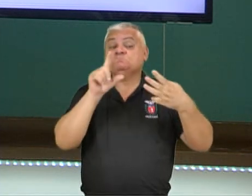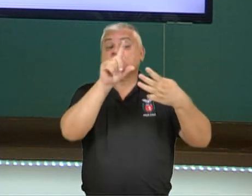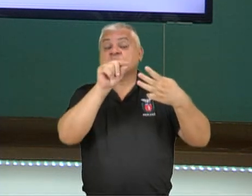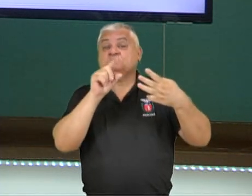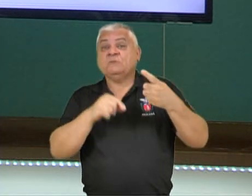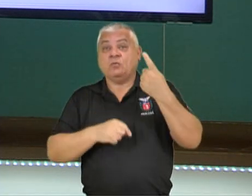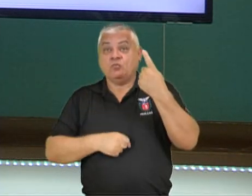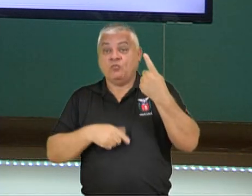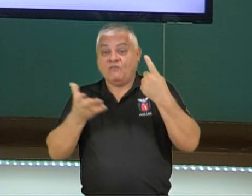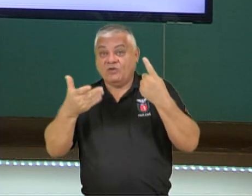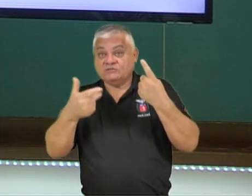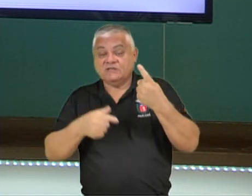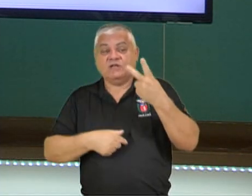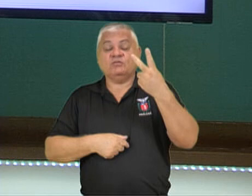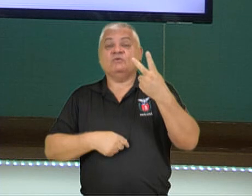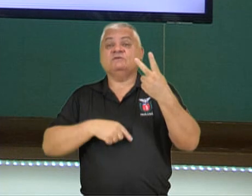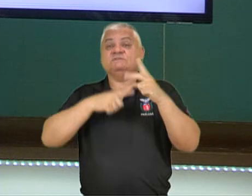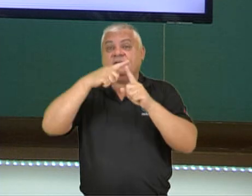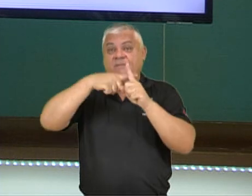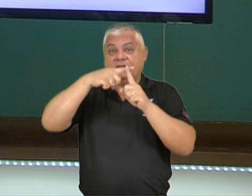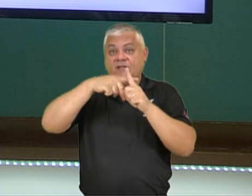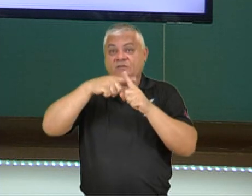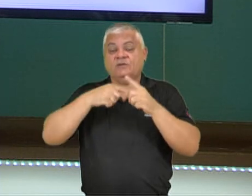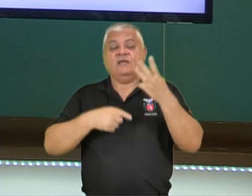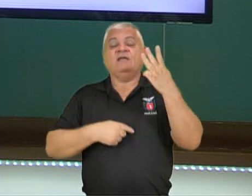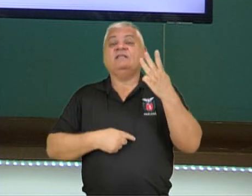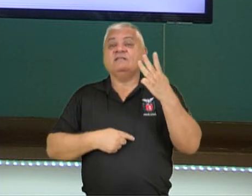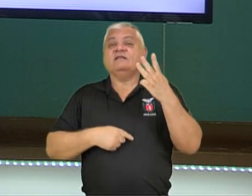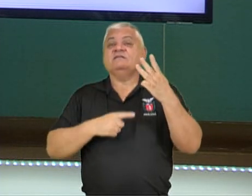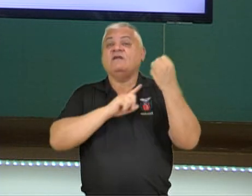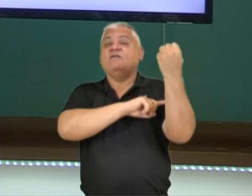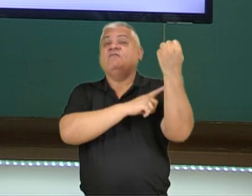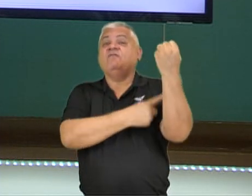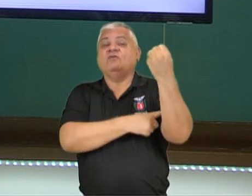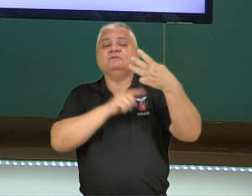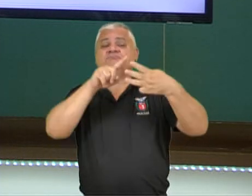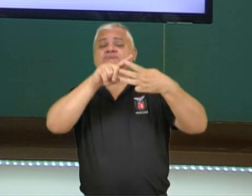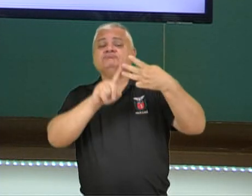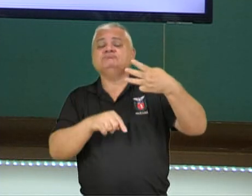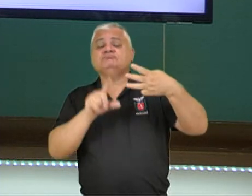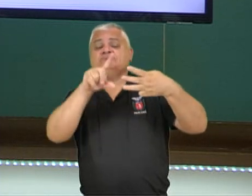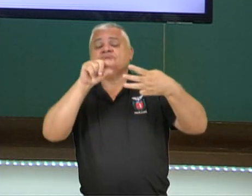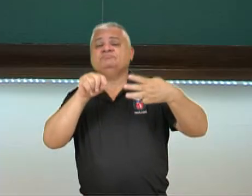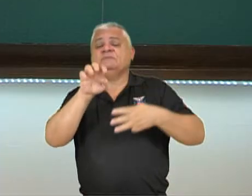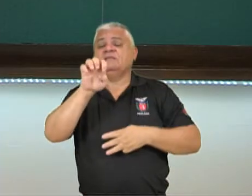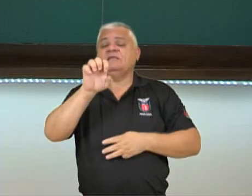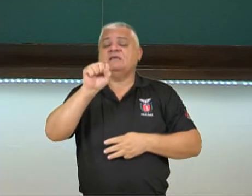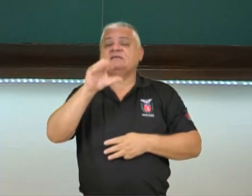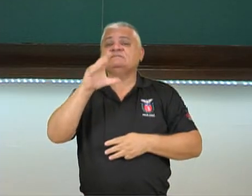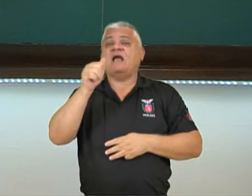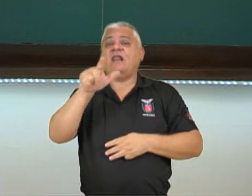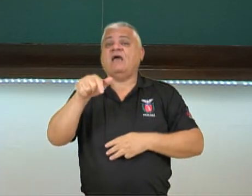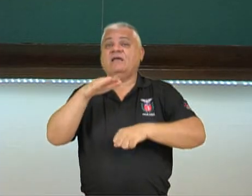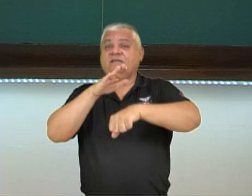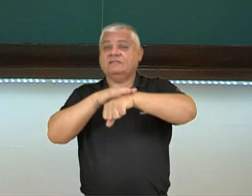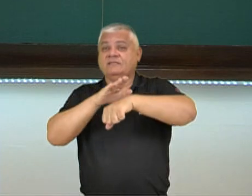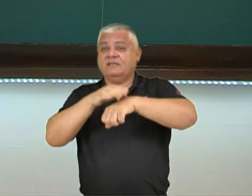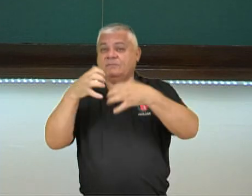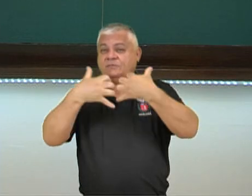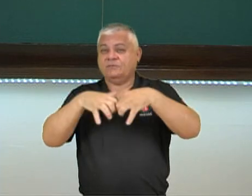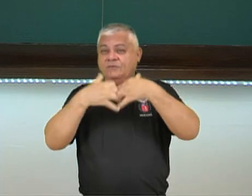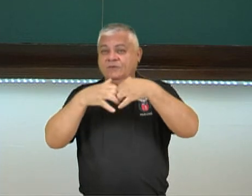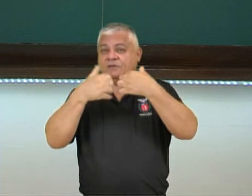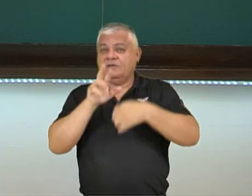item 1, velocidade, item 2, temperatura, o item 3 é força. Qual dessas é uma grandeza escalar? Eu vou dar um tempinho para vocês e daqui a pouco a